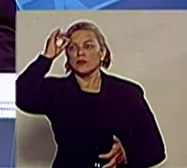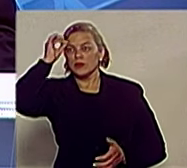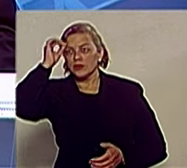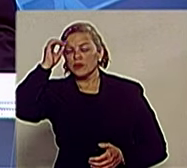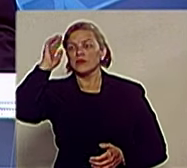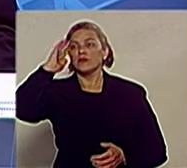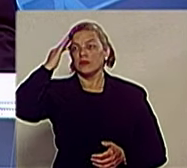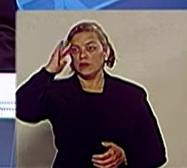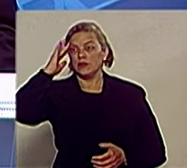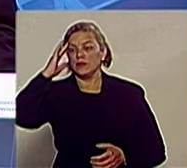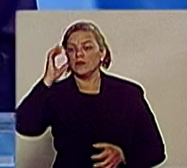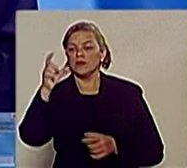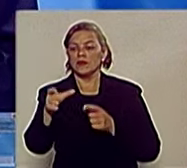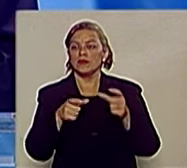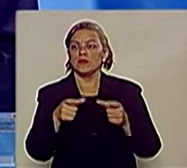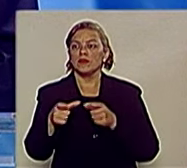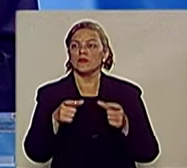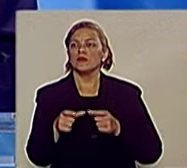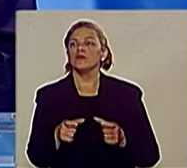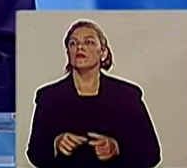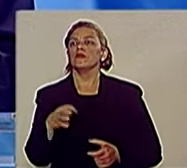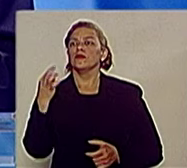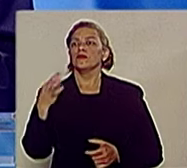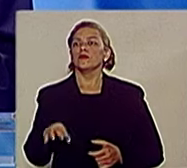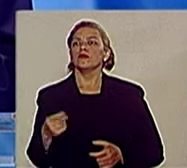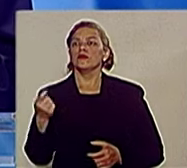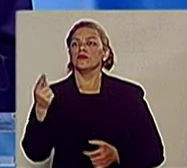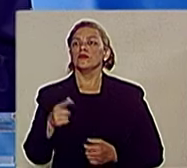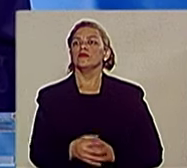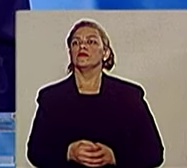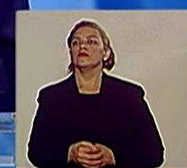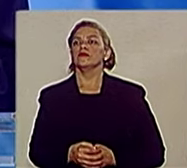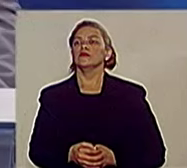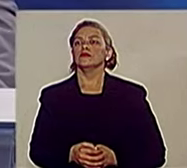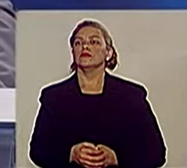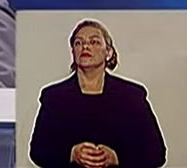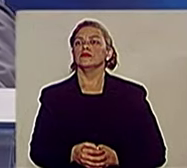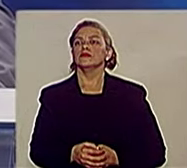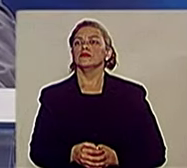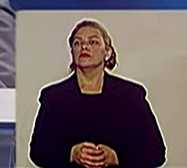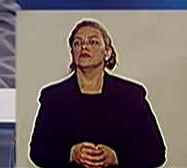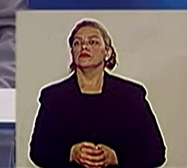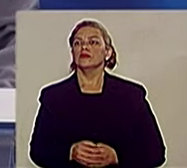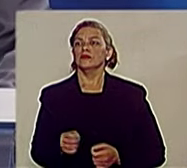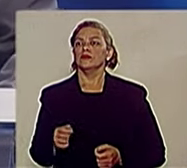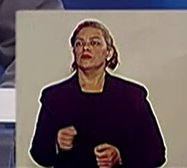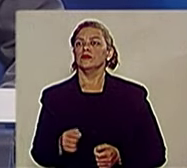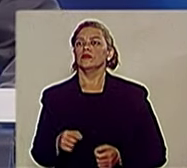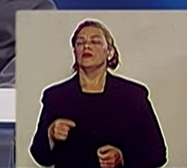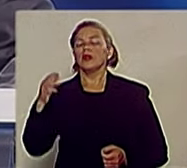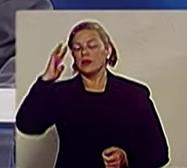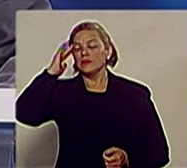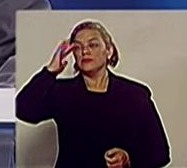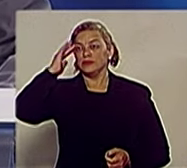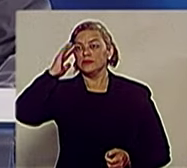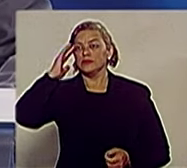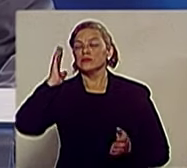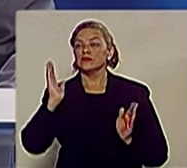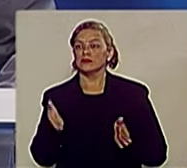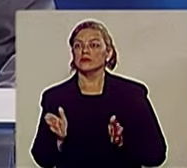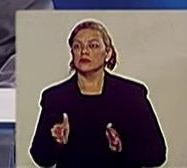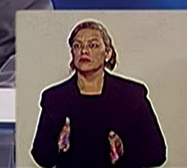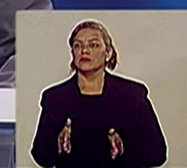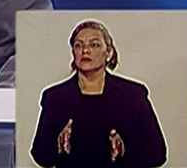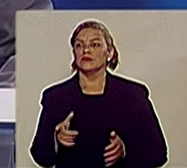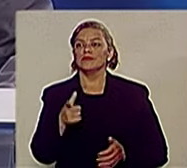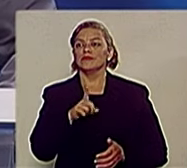certo. Um minuto para a réplica do candidato Luiz Carlos Oliveira. Realmente, essa gestão atual, ela não